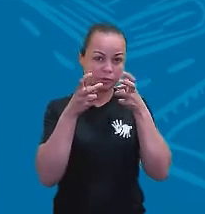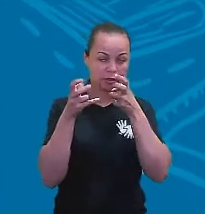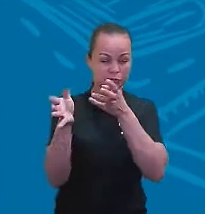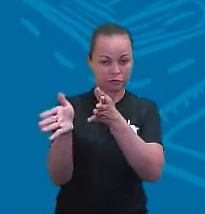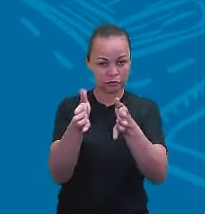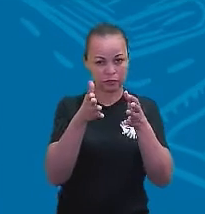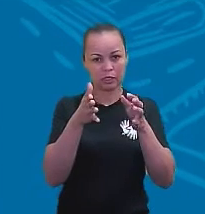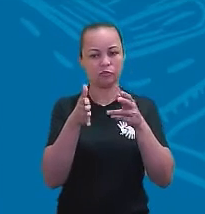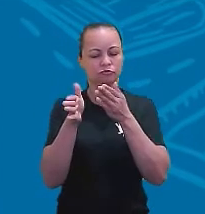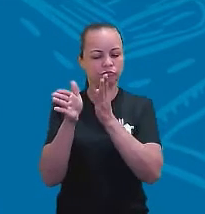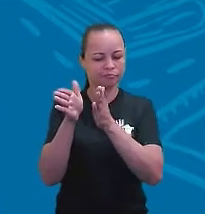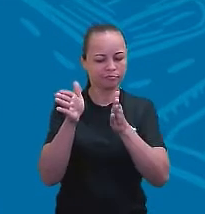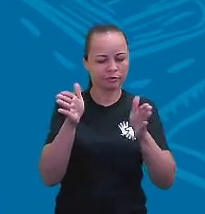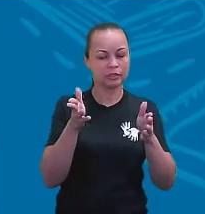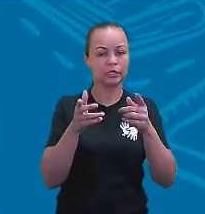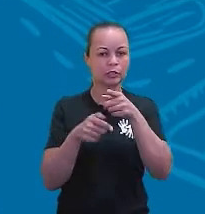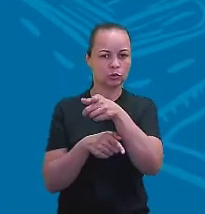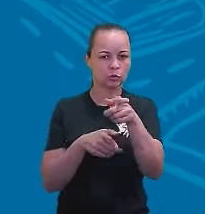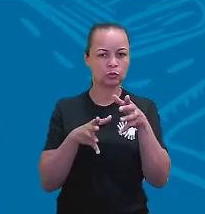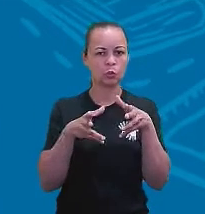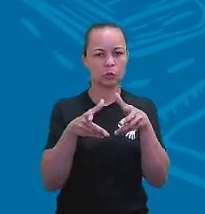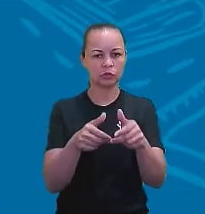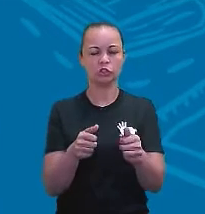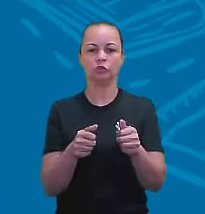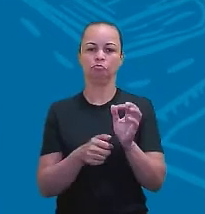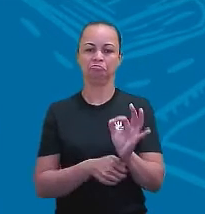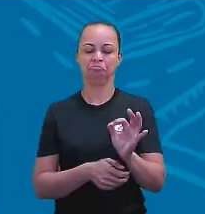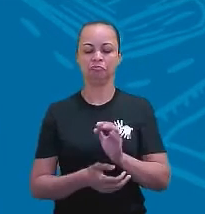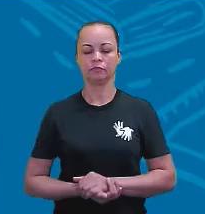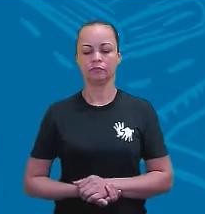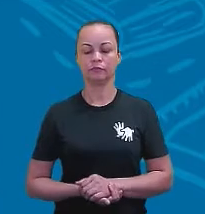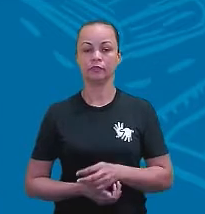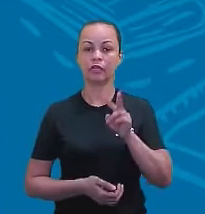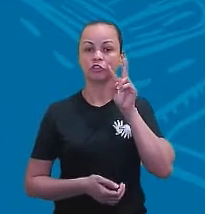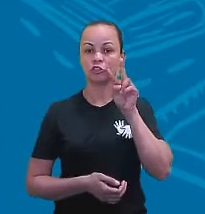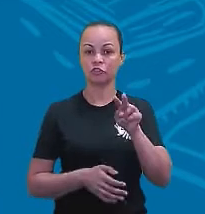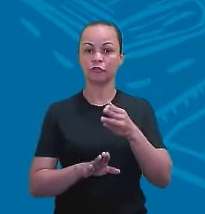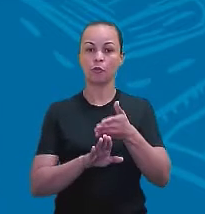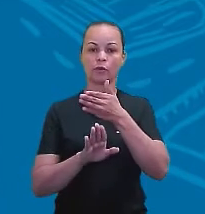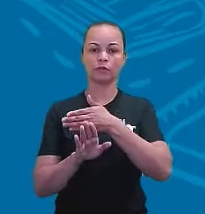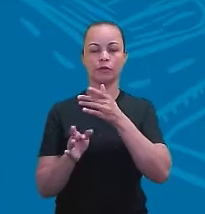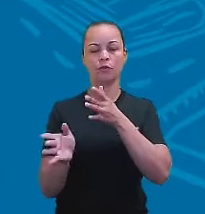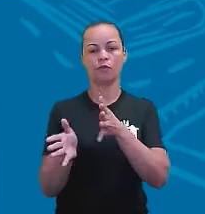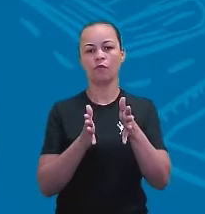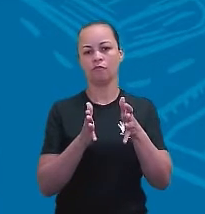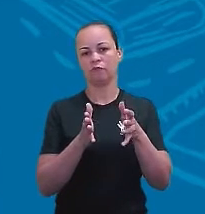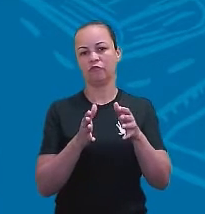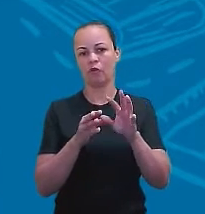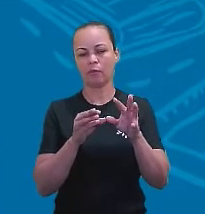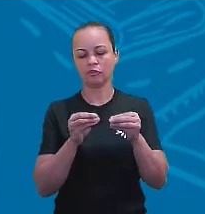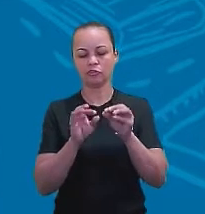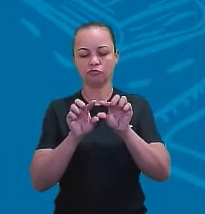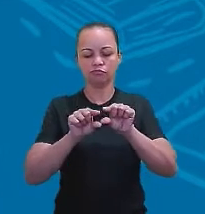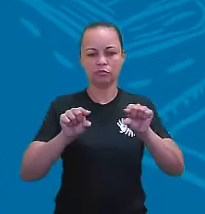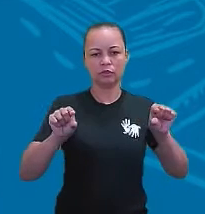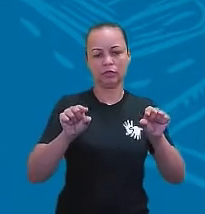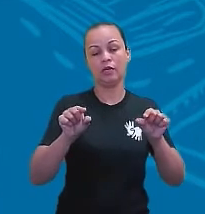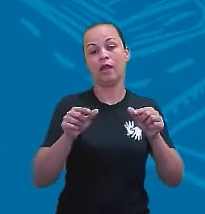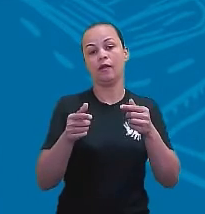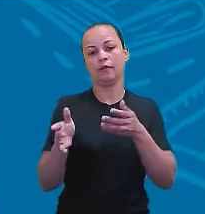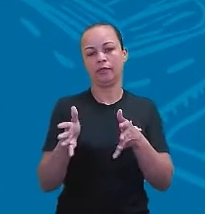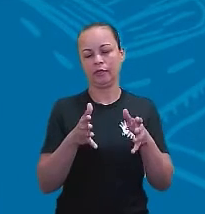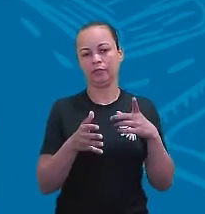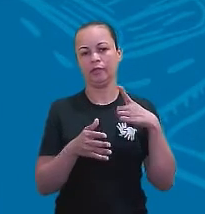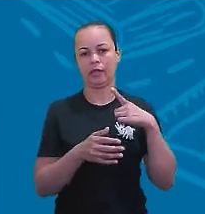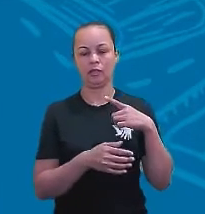E todas estão corretas. A que a gente viu anteriormente foi a forma cheia, que a gente coloca sujeito, que é